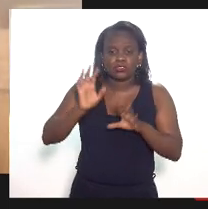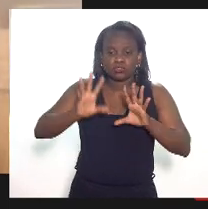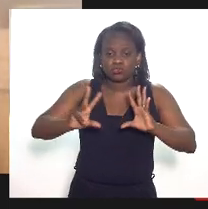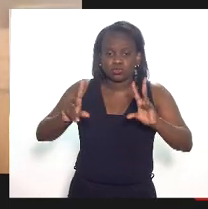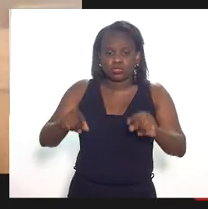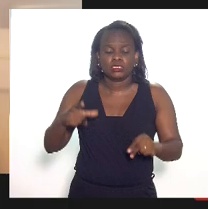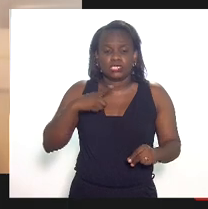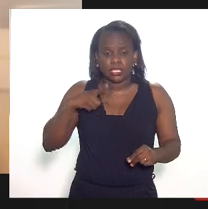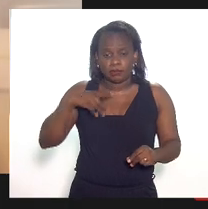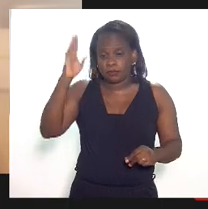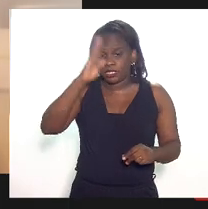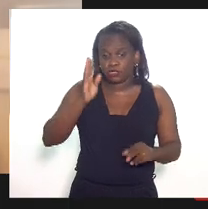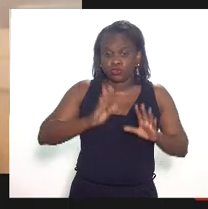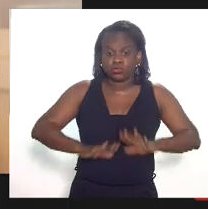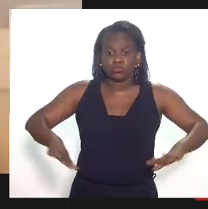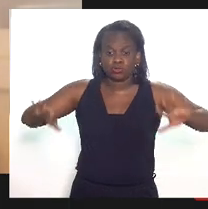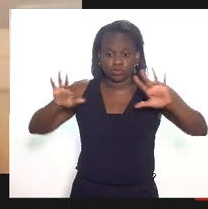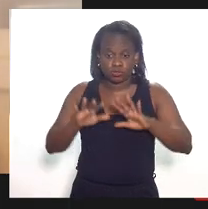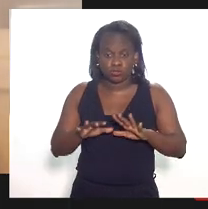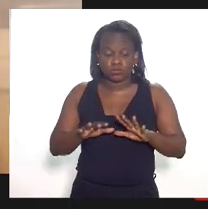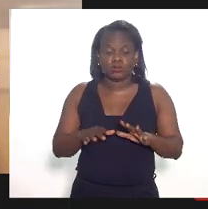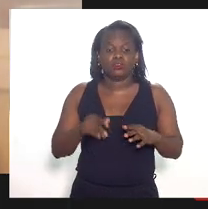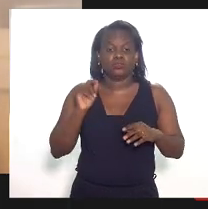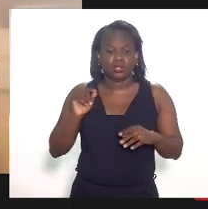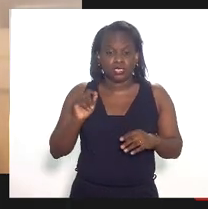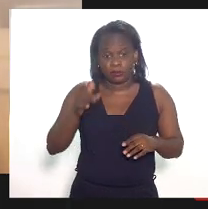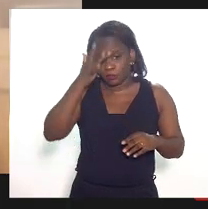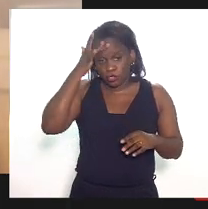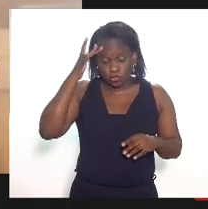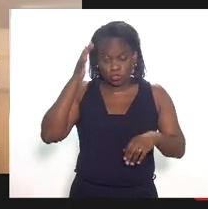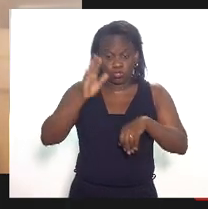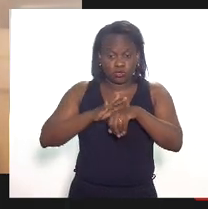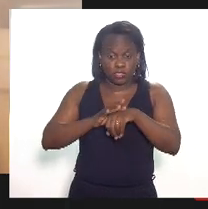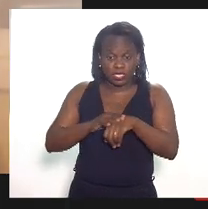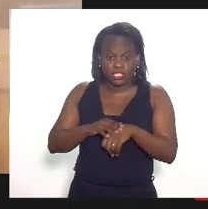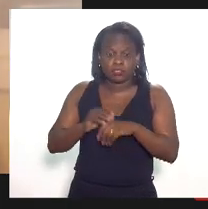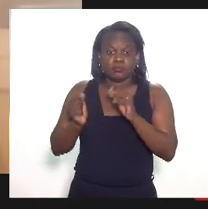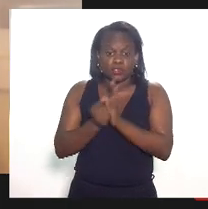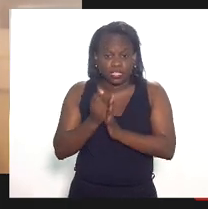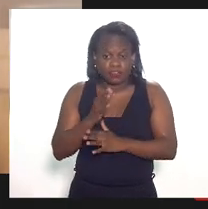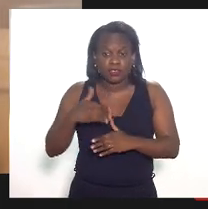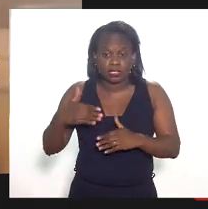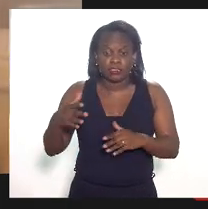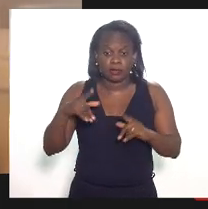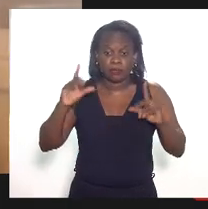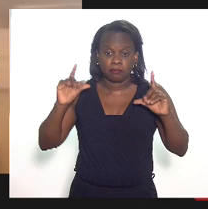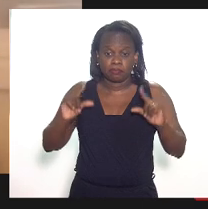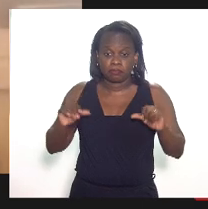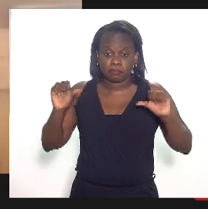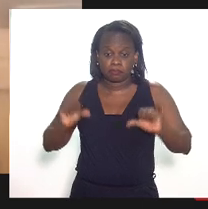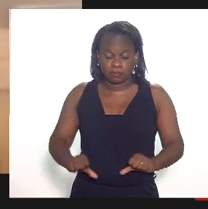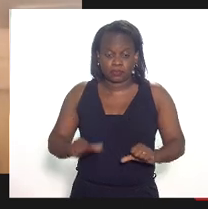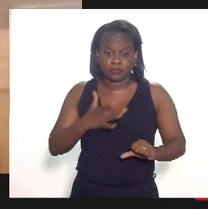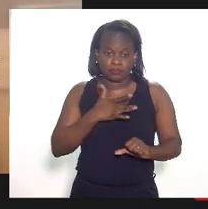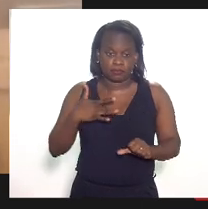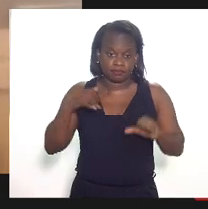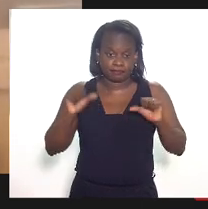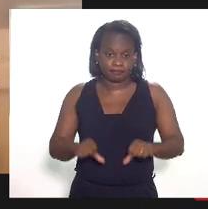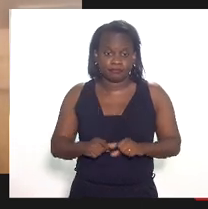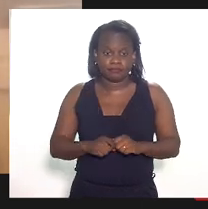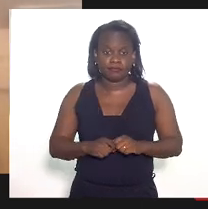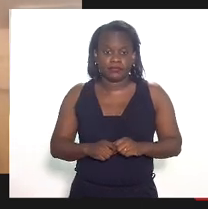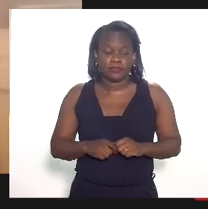temos números do Brasil inteiro, né, de quem não esteve doente, muitas vezes está ficando. São